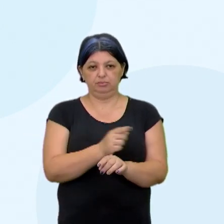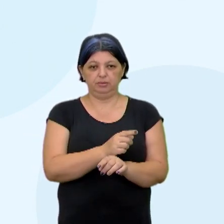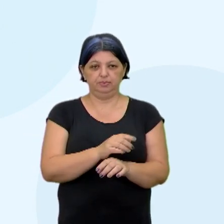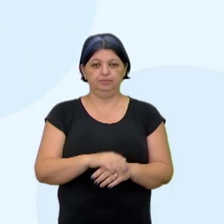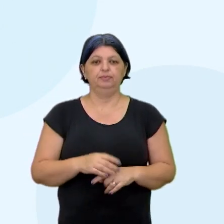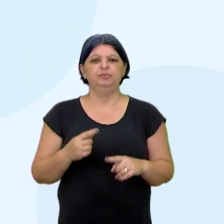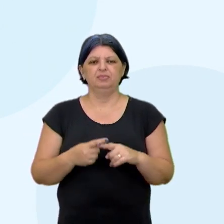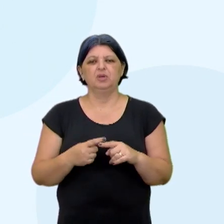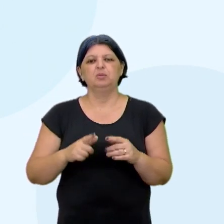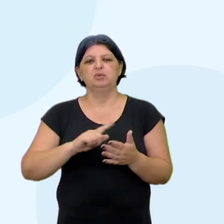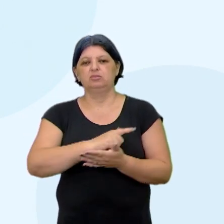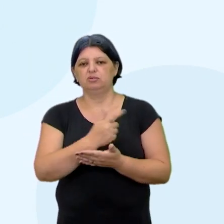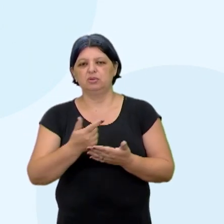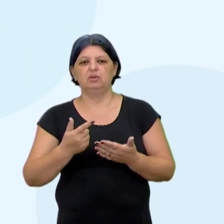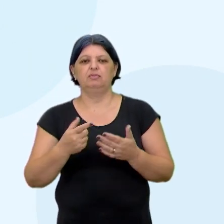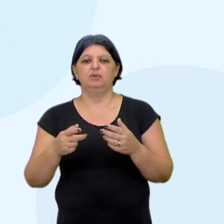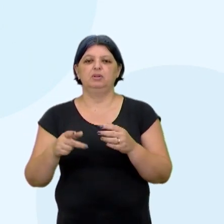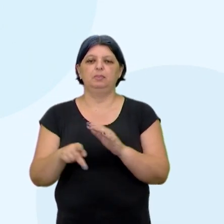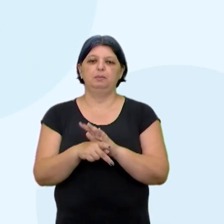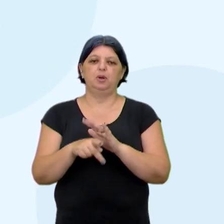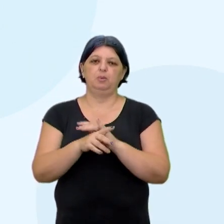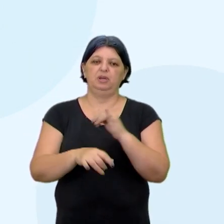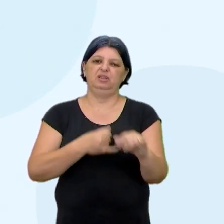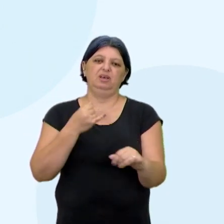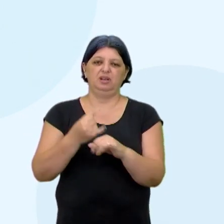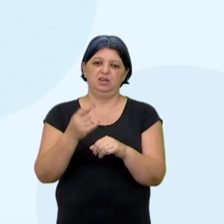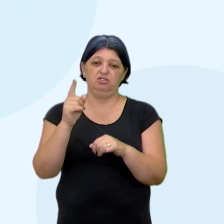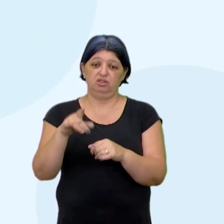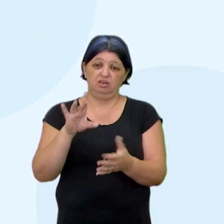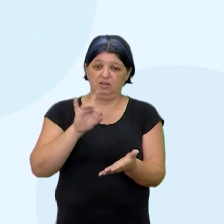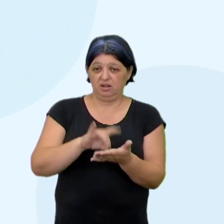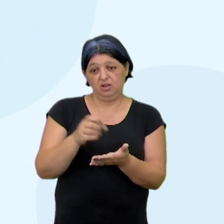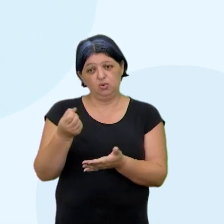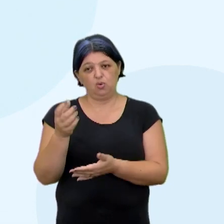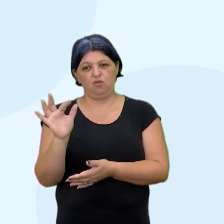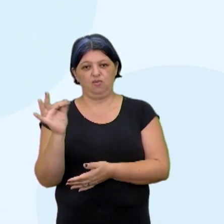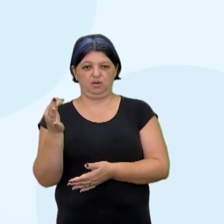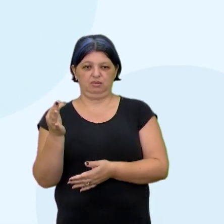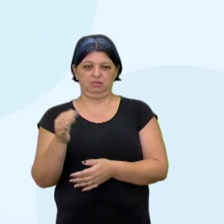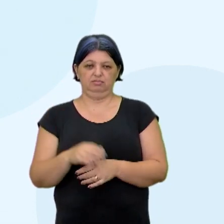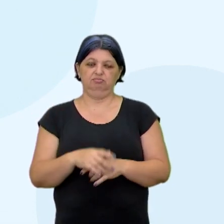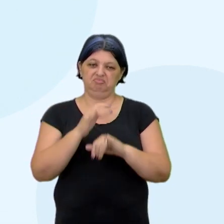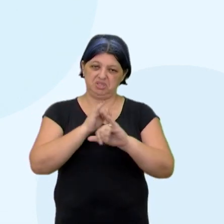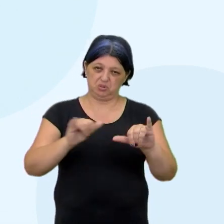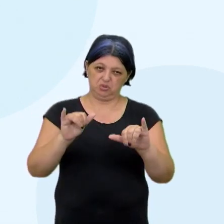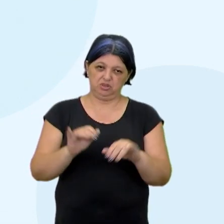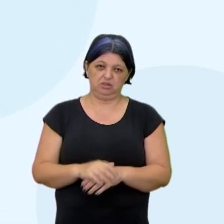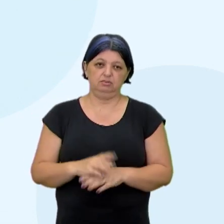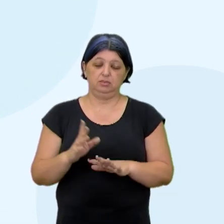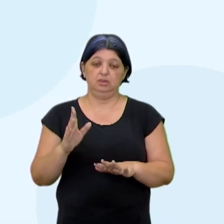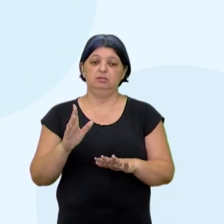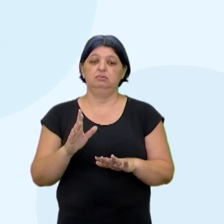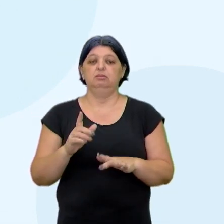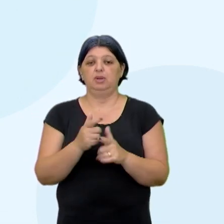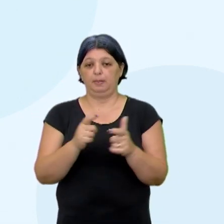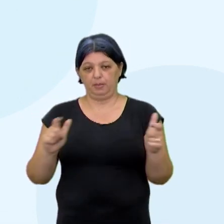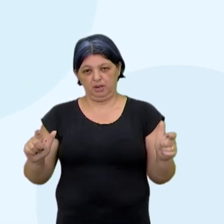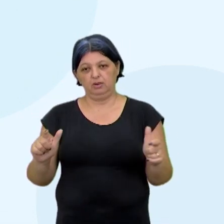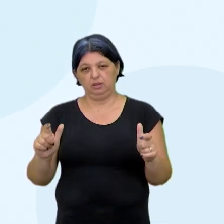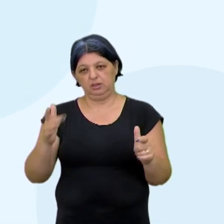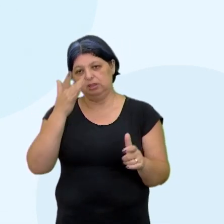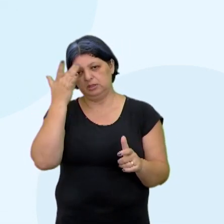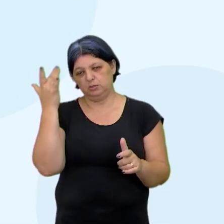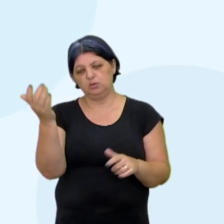jornalismo online é ou não eficiente na publicação de notícias. Mas, em compensação, a maioria absoluta dos profissionais